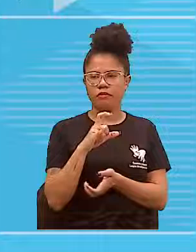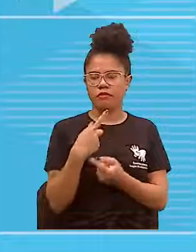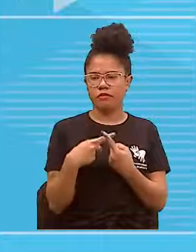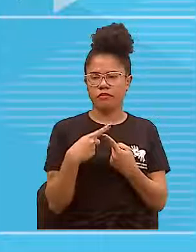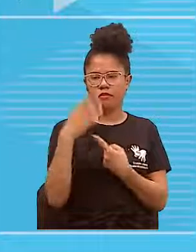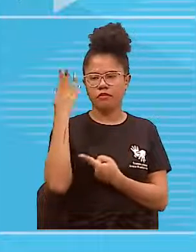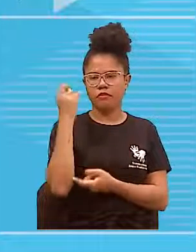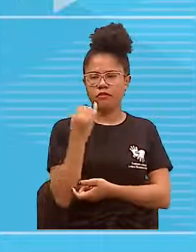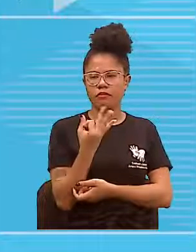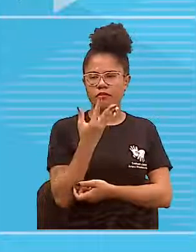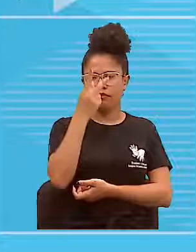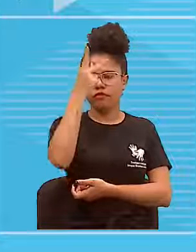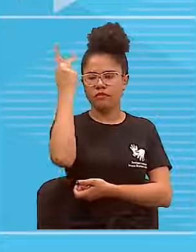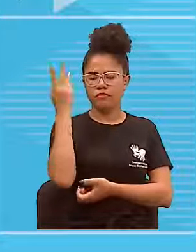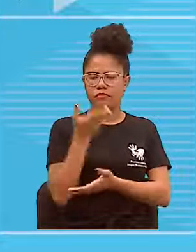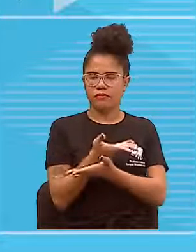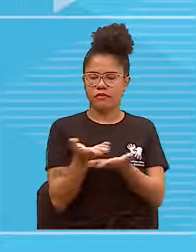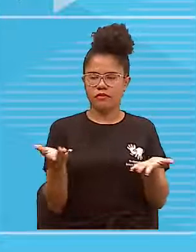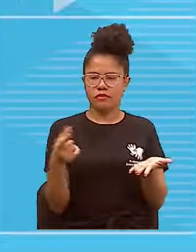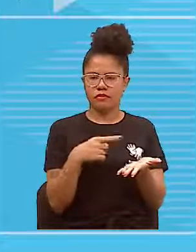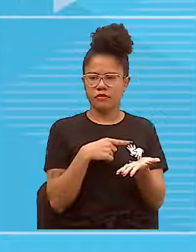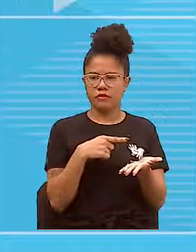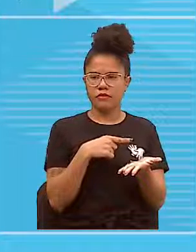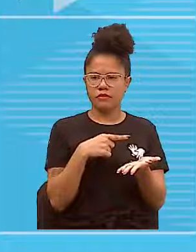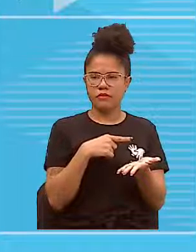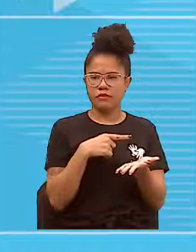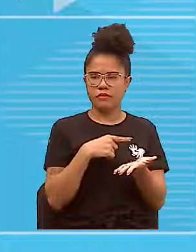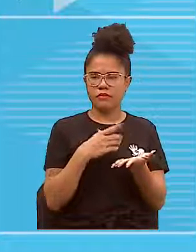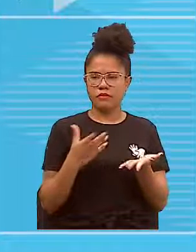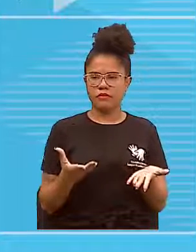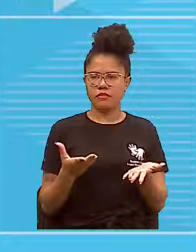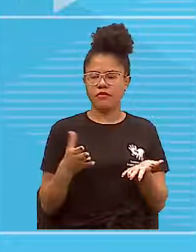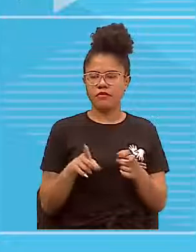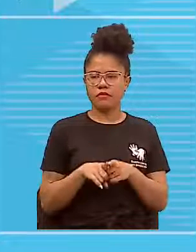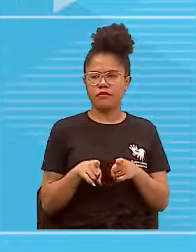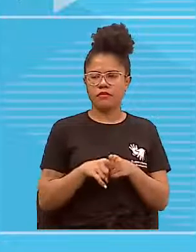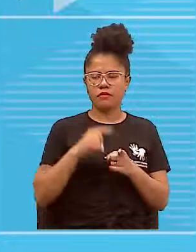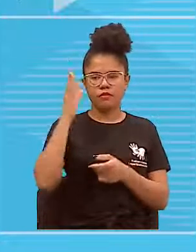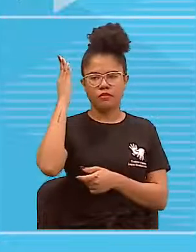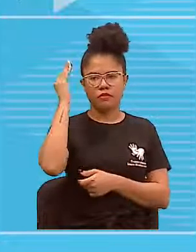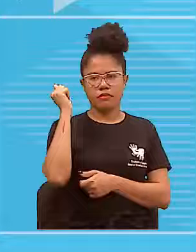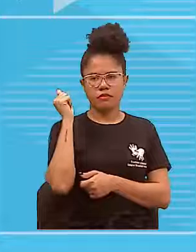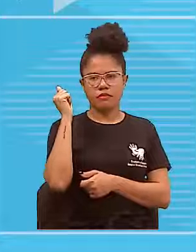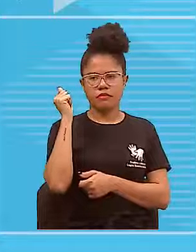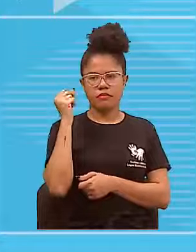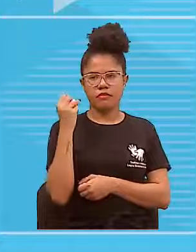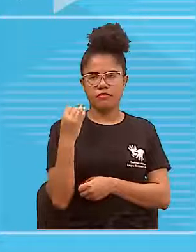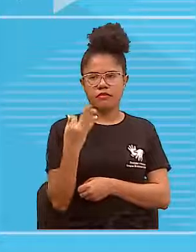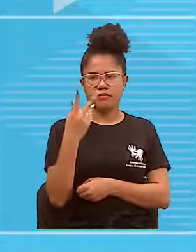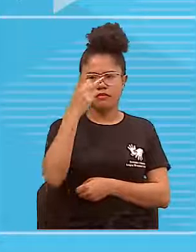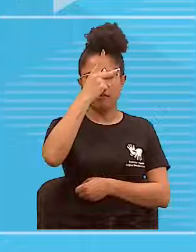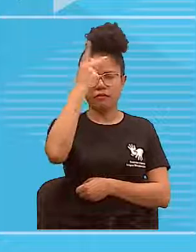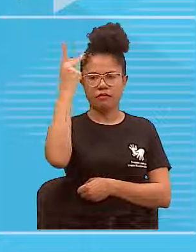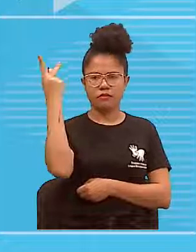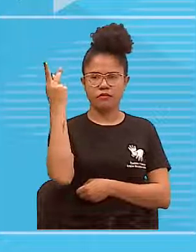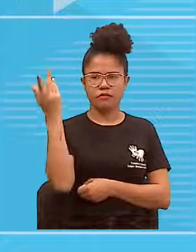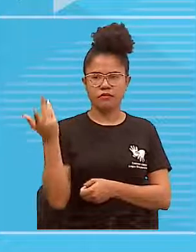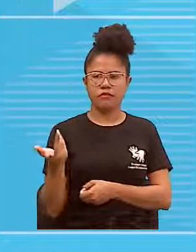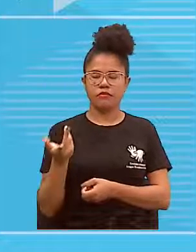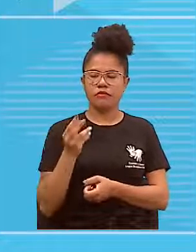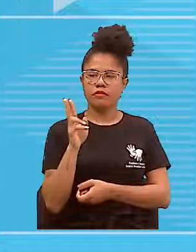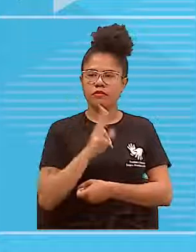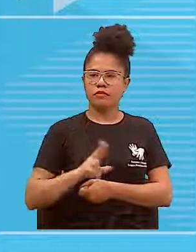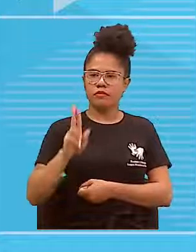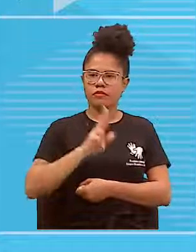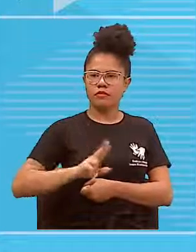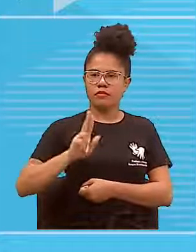seguidores que você tem e sabe o número de pessoas que usam o Instagram. A idade, eles sabem